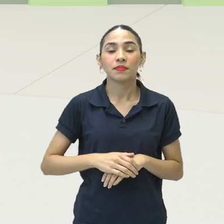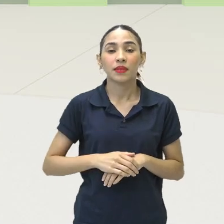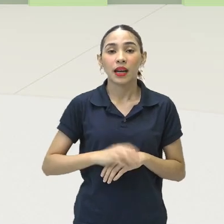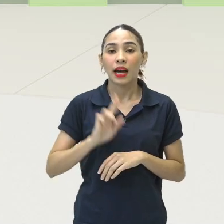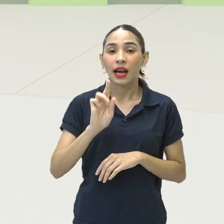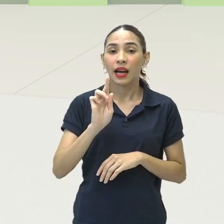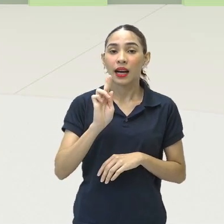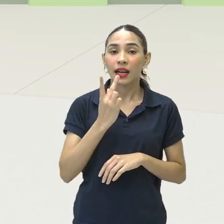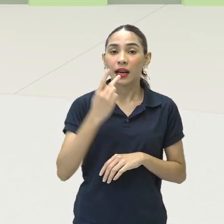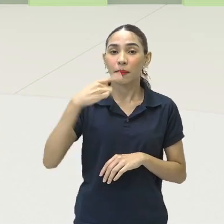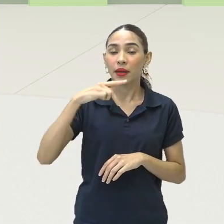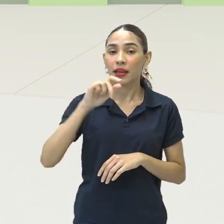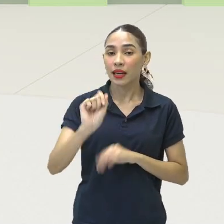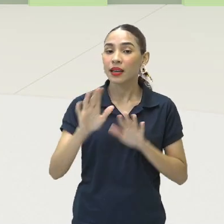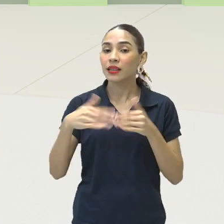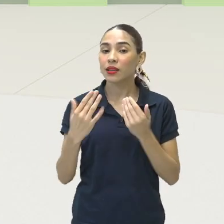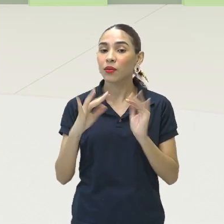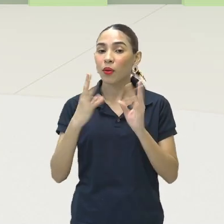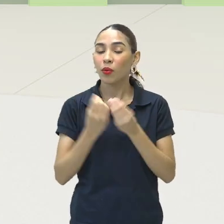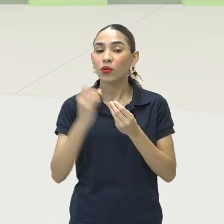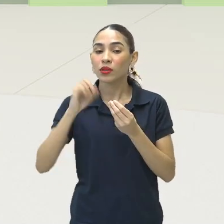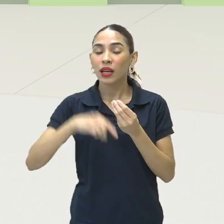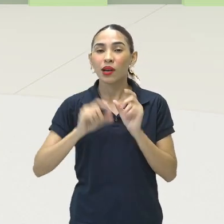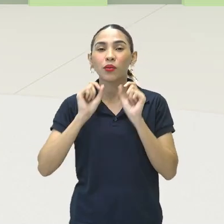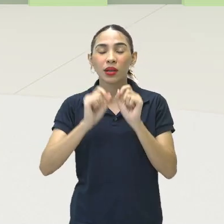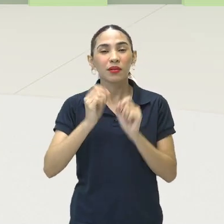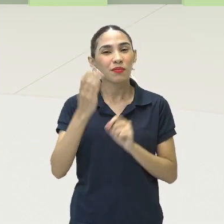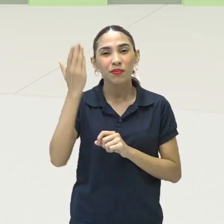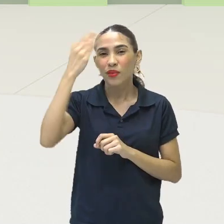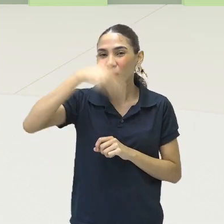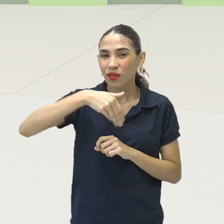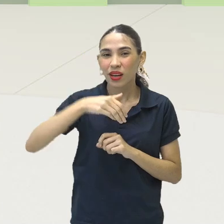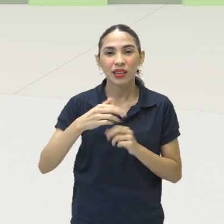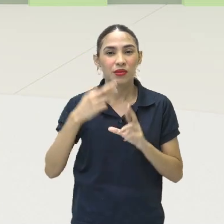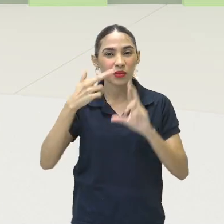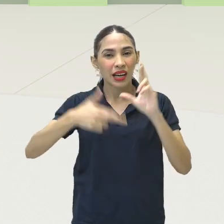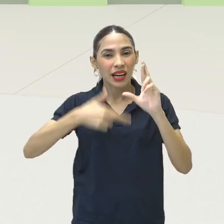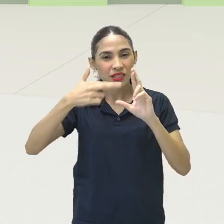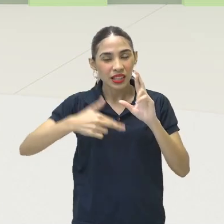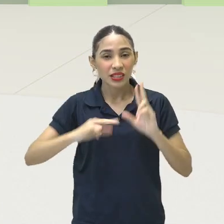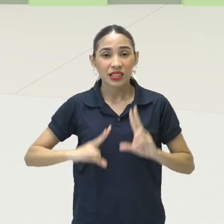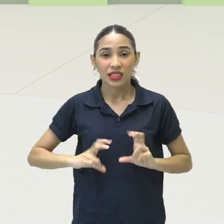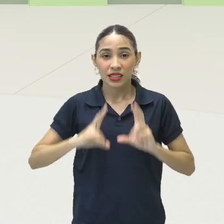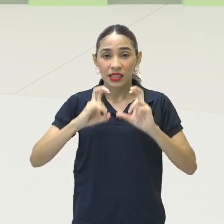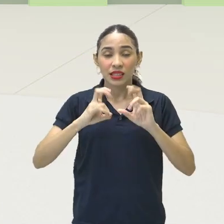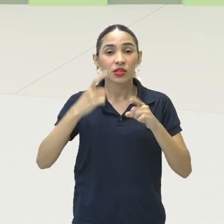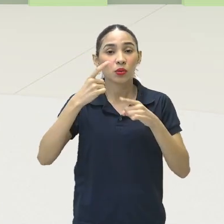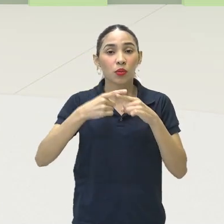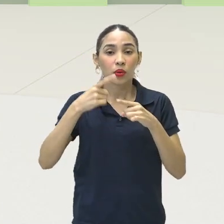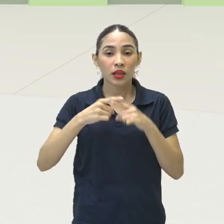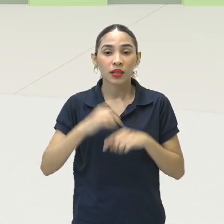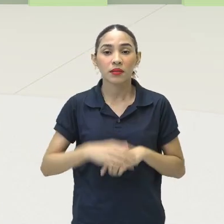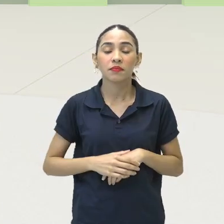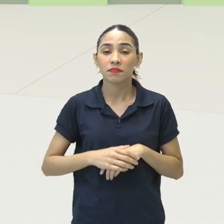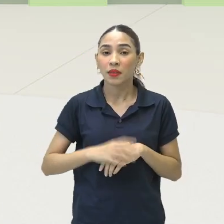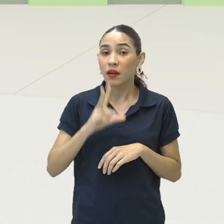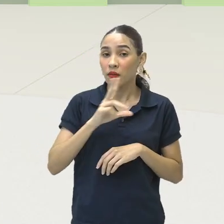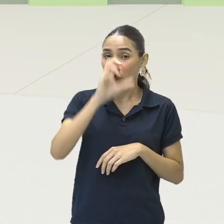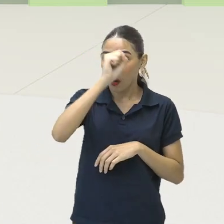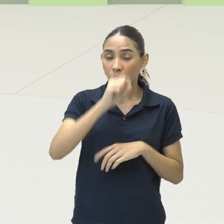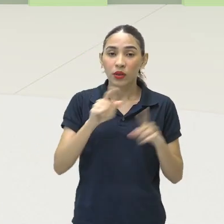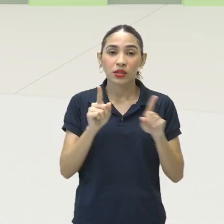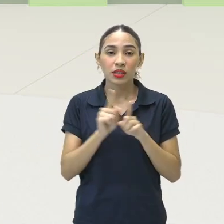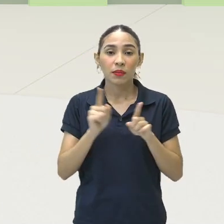esse composto, como falei para vocês, ele é comprovadamente um agente cancerígeno. Por quê? Porque ele é potente, ele